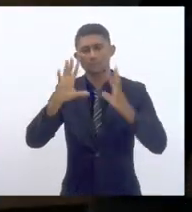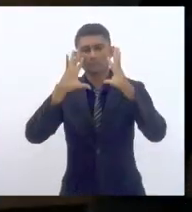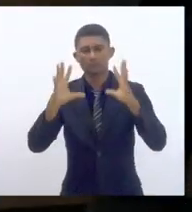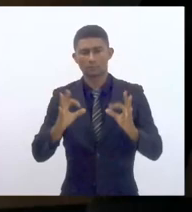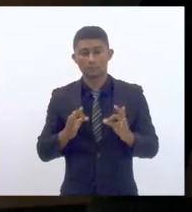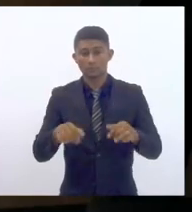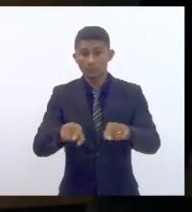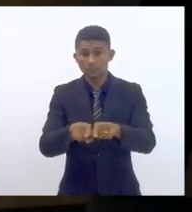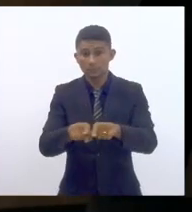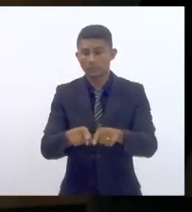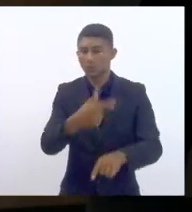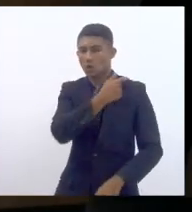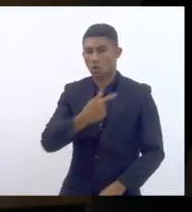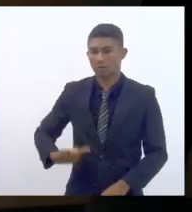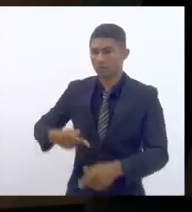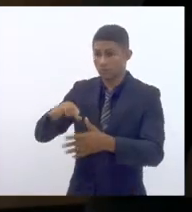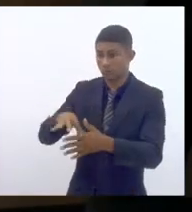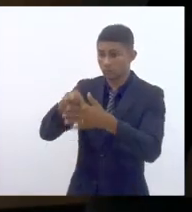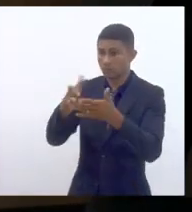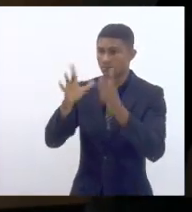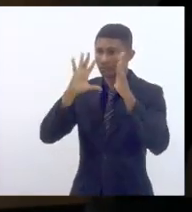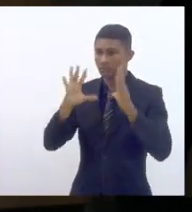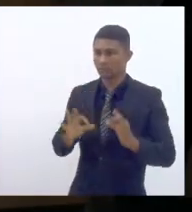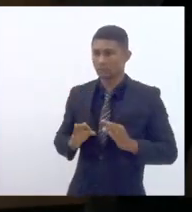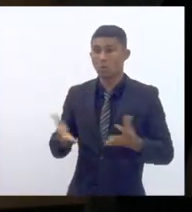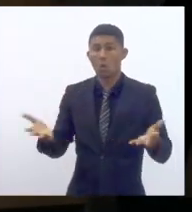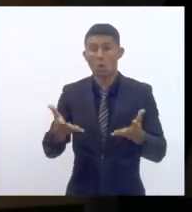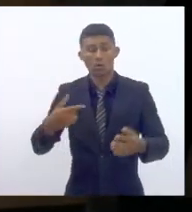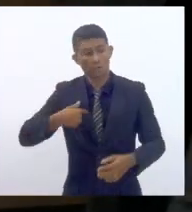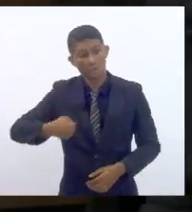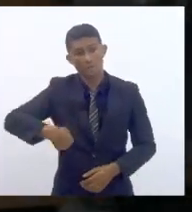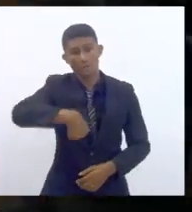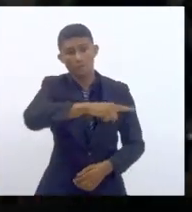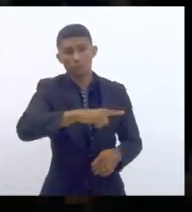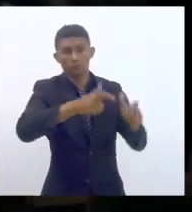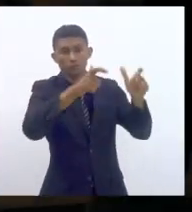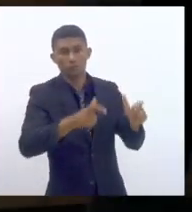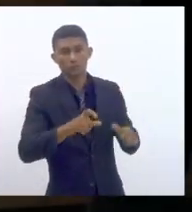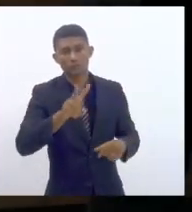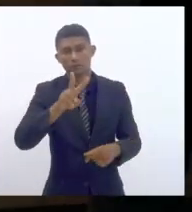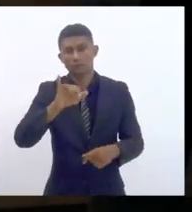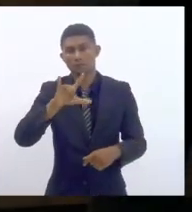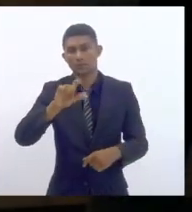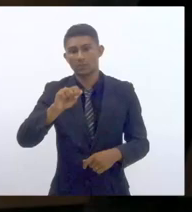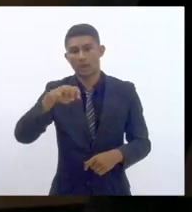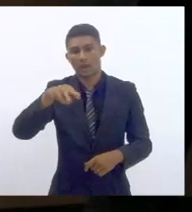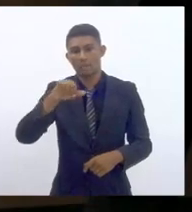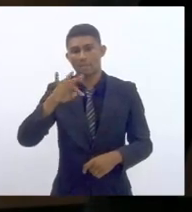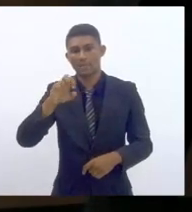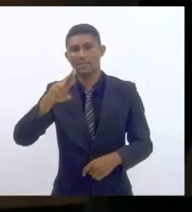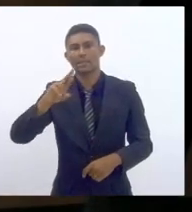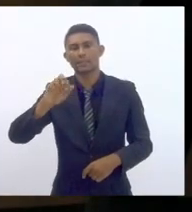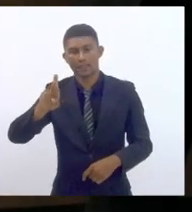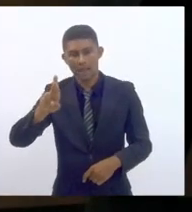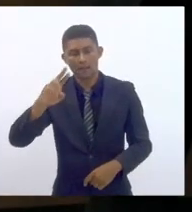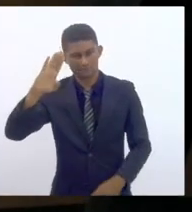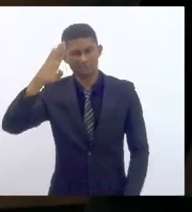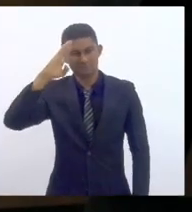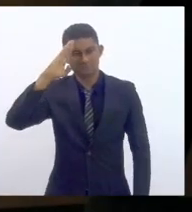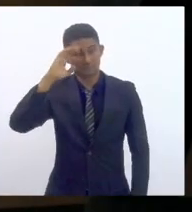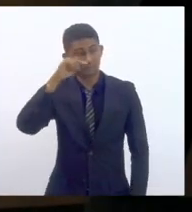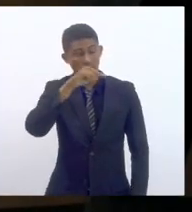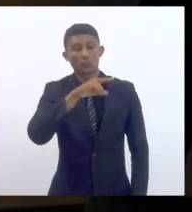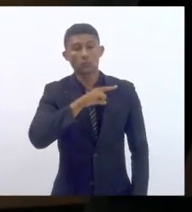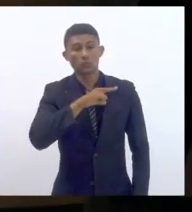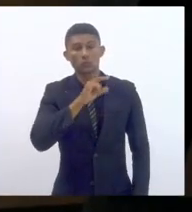governo. Hoje eu estive na Vila Militar, onde está sendo aplicado o TAF para os aprovados no